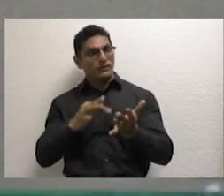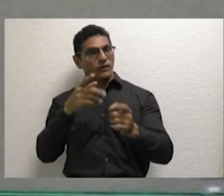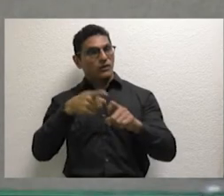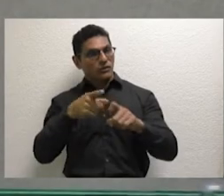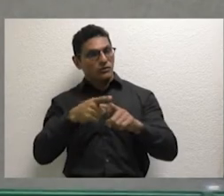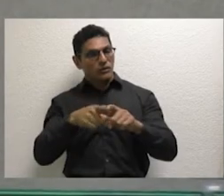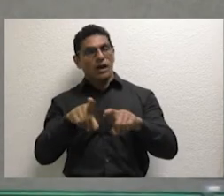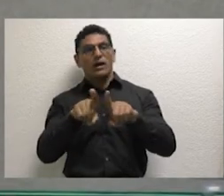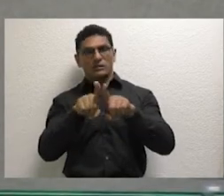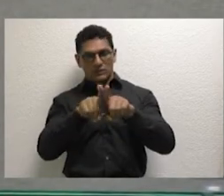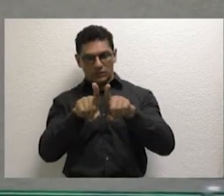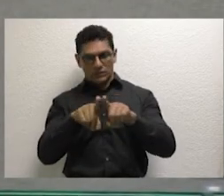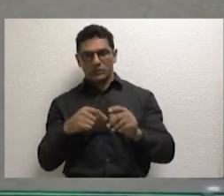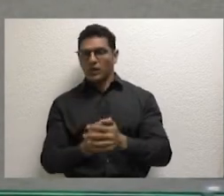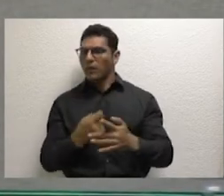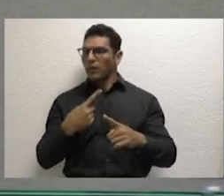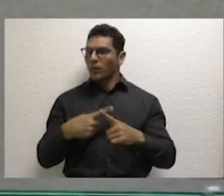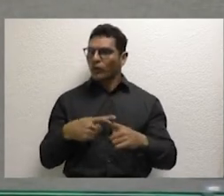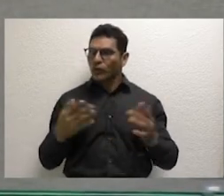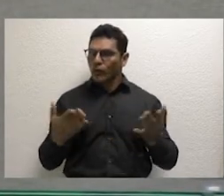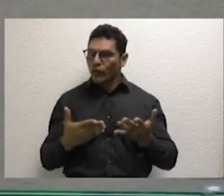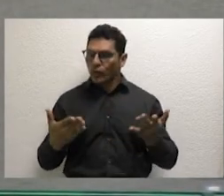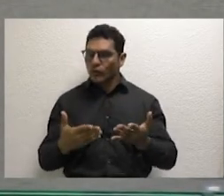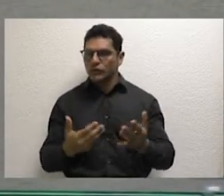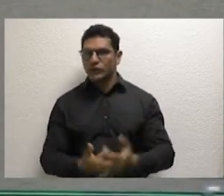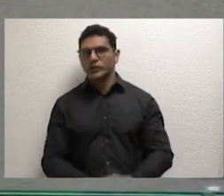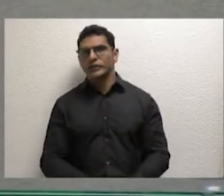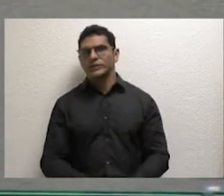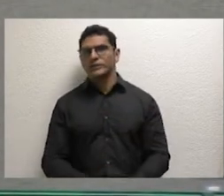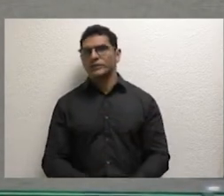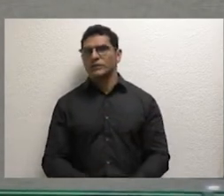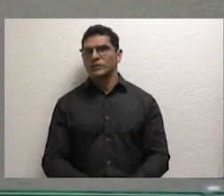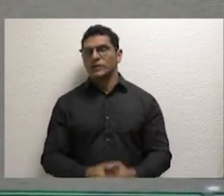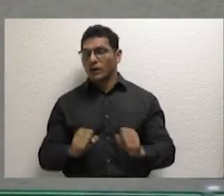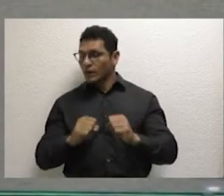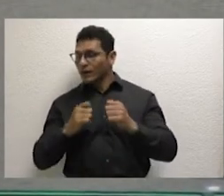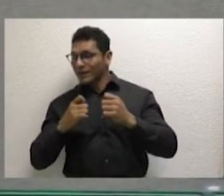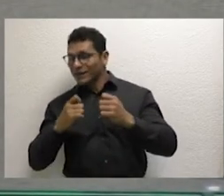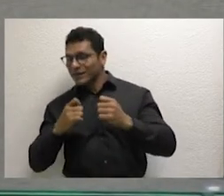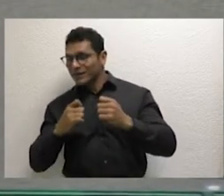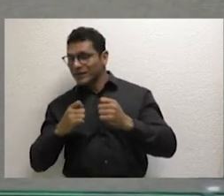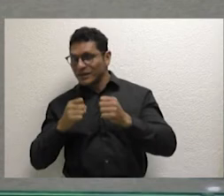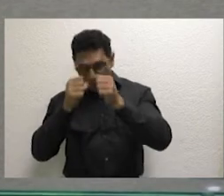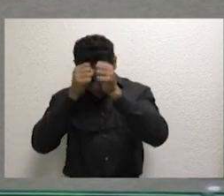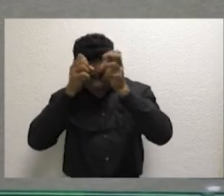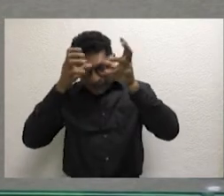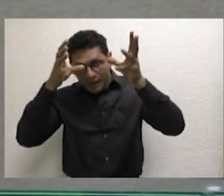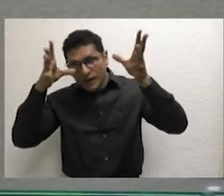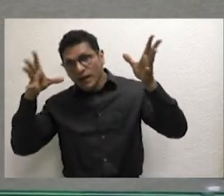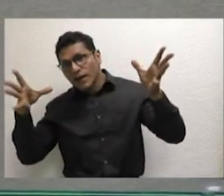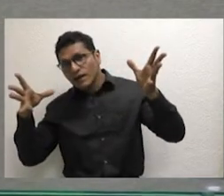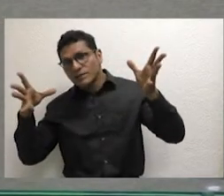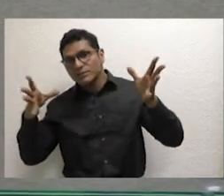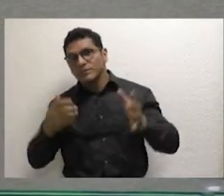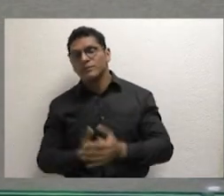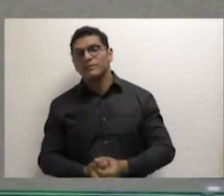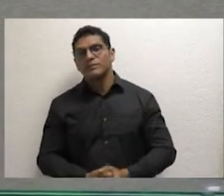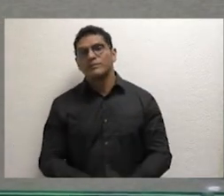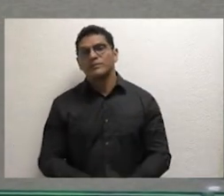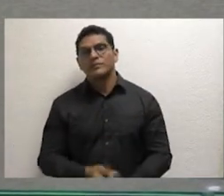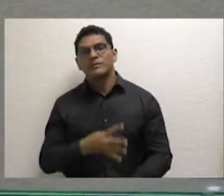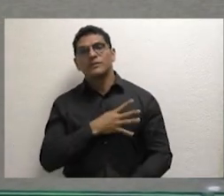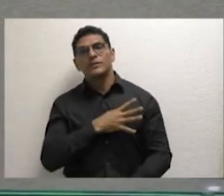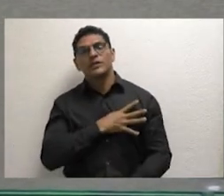porque hoje de forma muito clara nós temos deputado Serafim